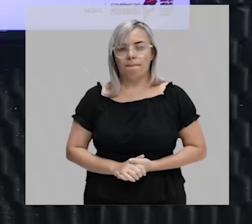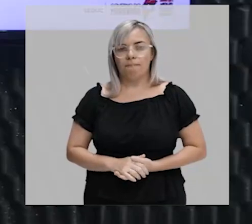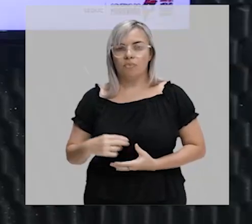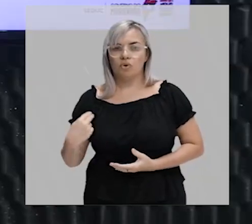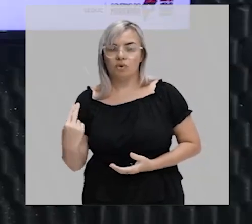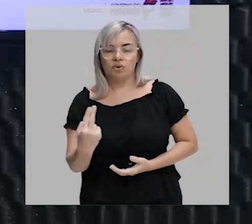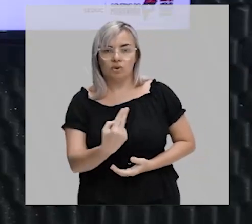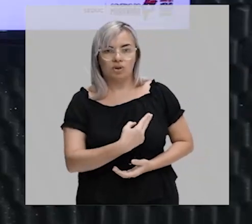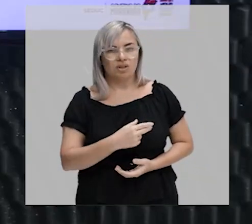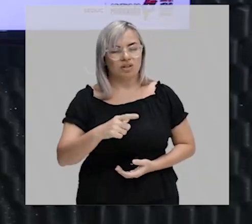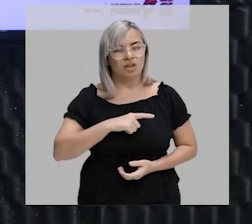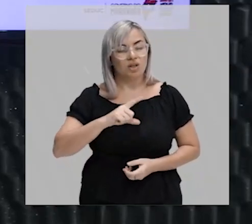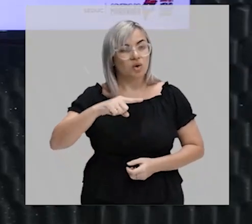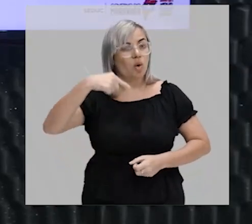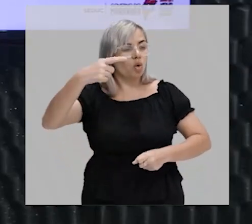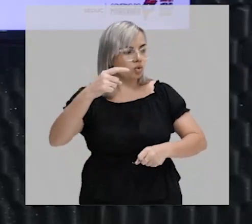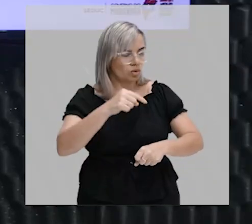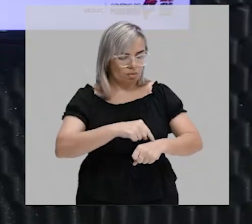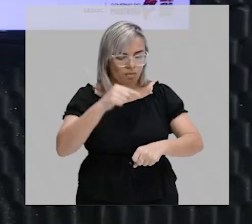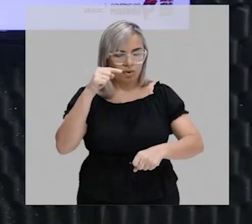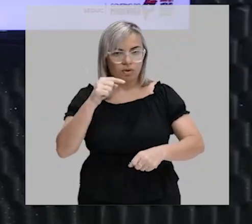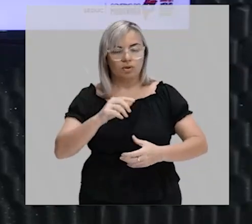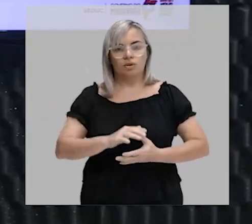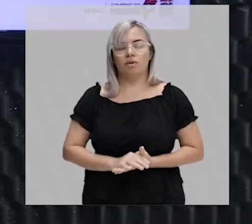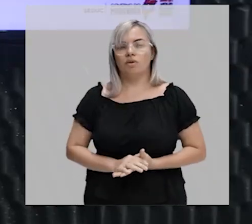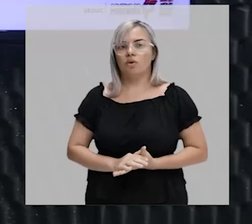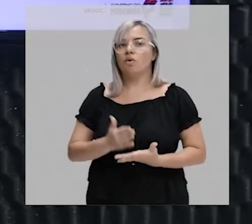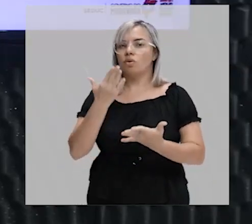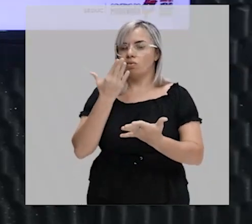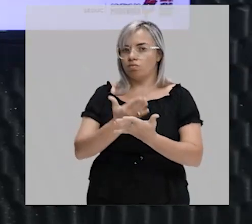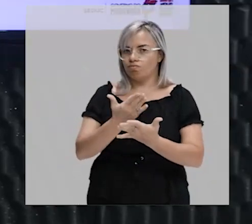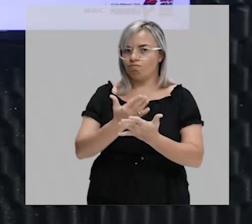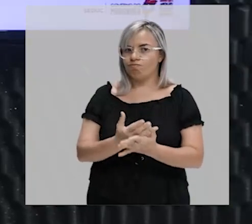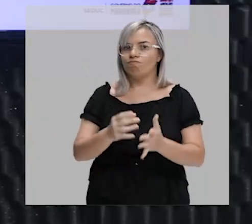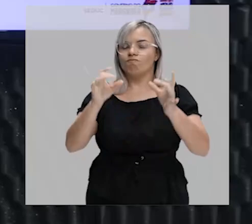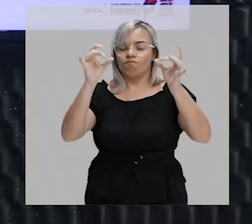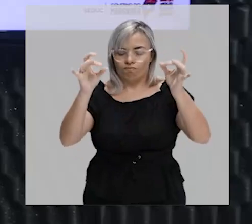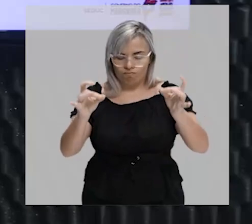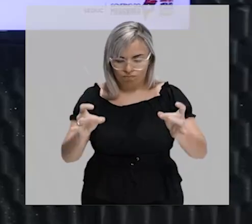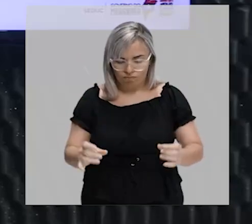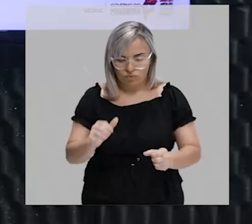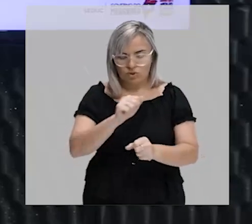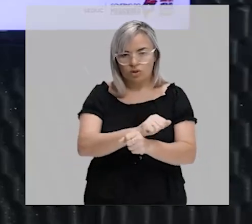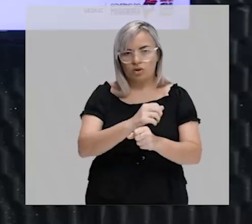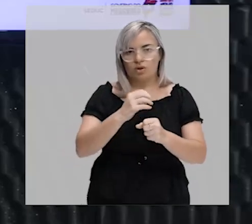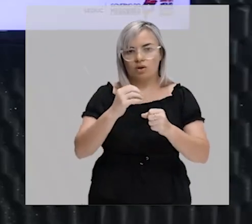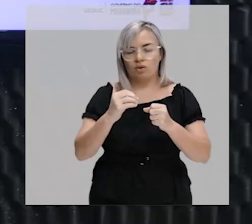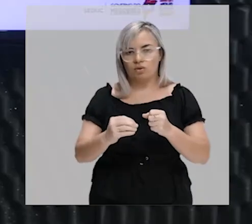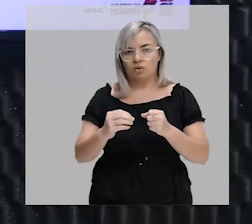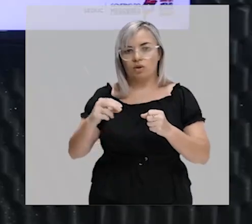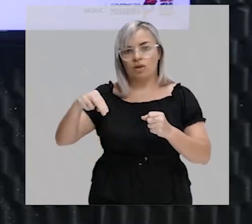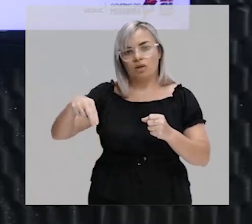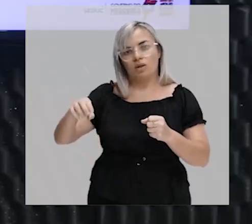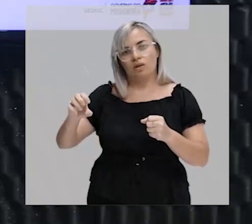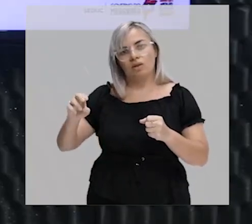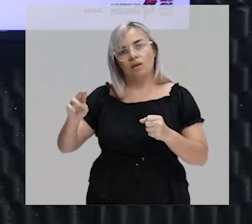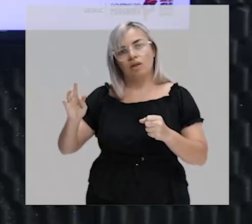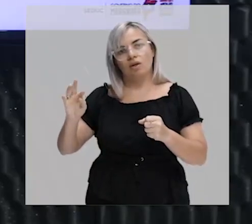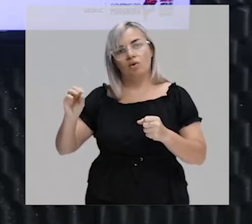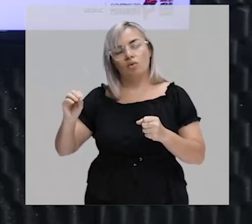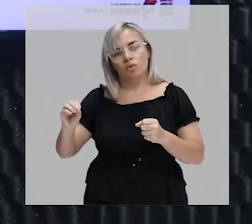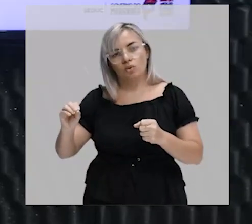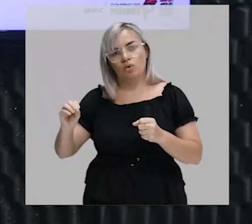vamos ter em um outro momento uma aula específica de um artigo chamado artículo neutro, que é o